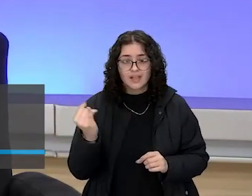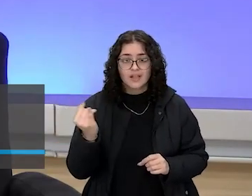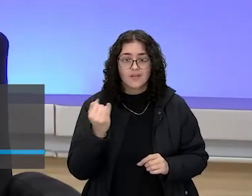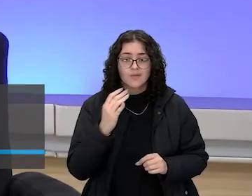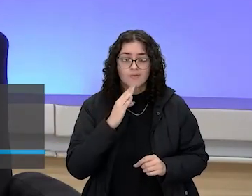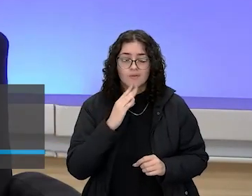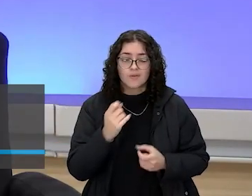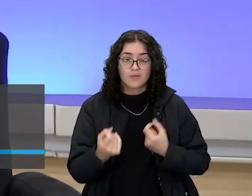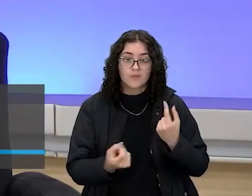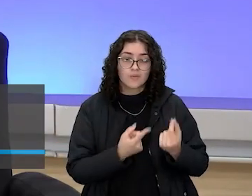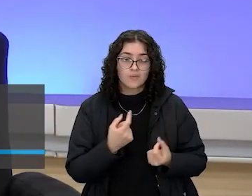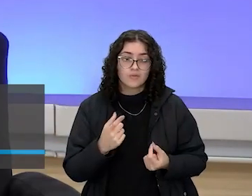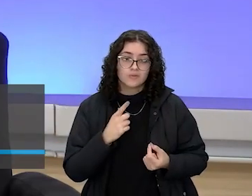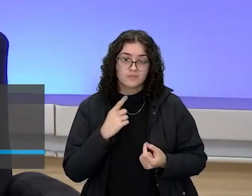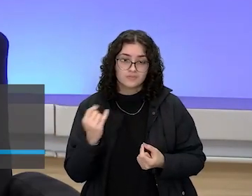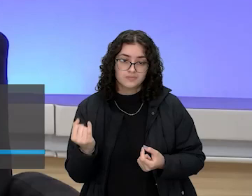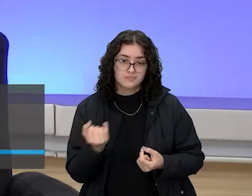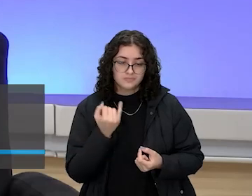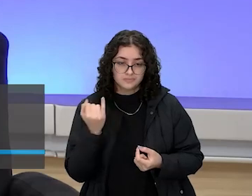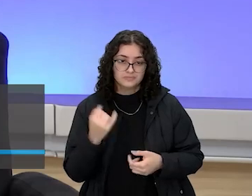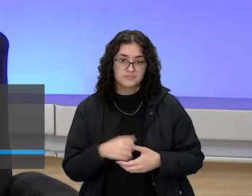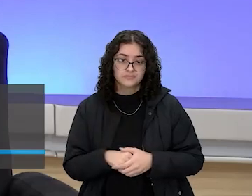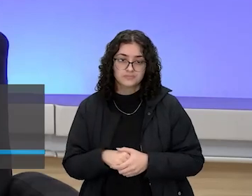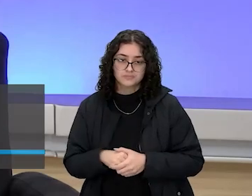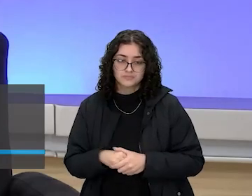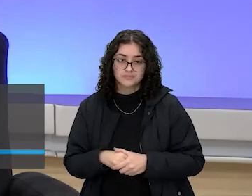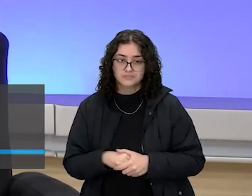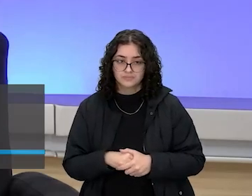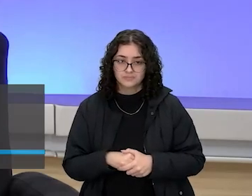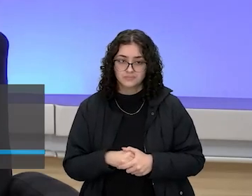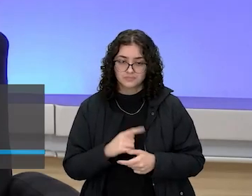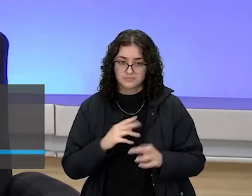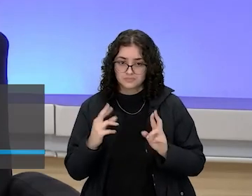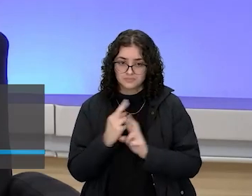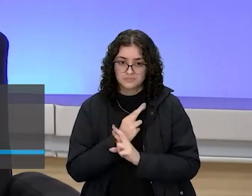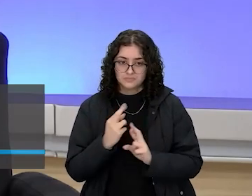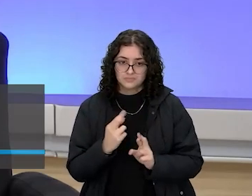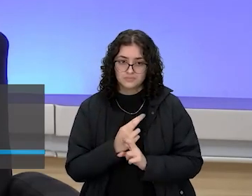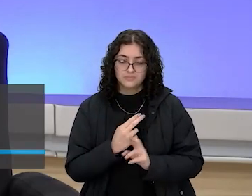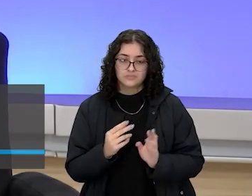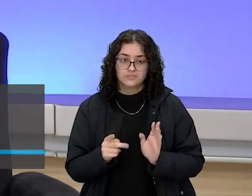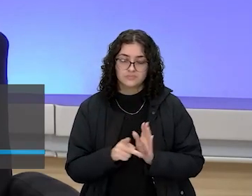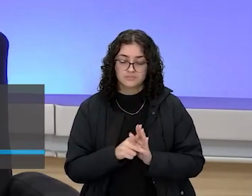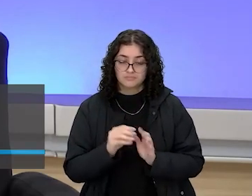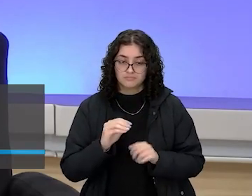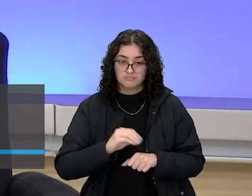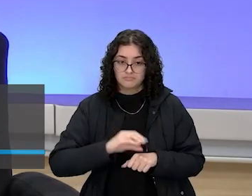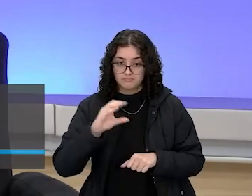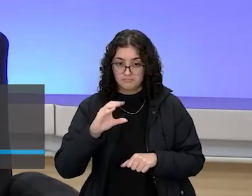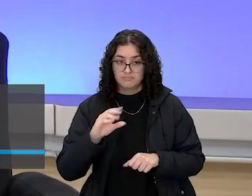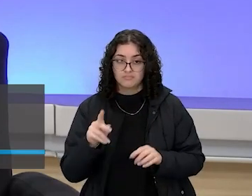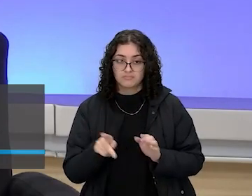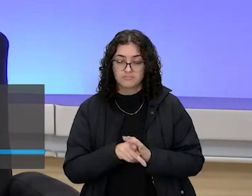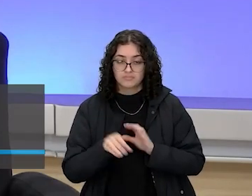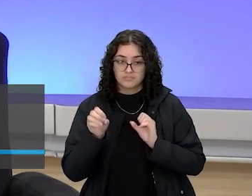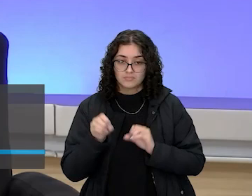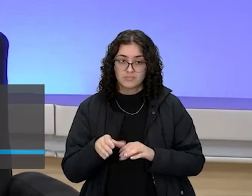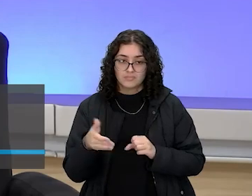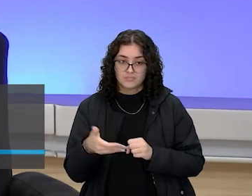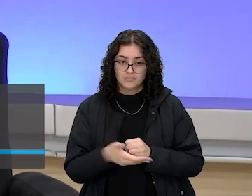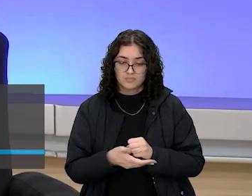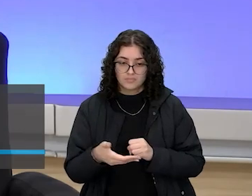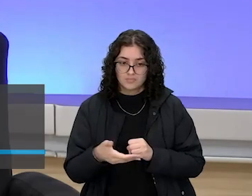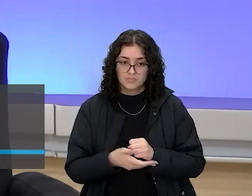conhecer algumas coisas que são estão relacionadas ao nosso conhecimento, na educação